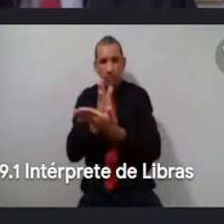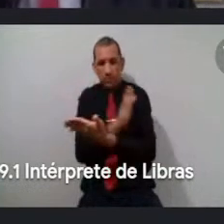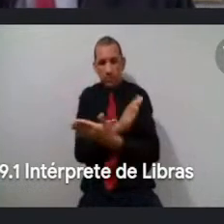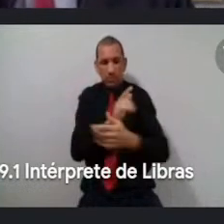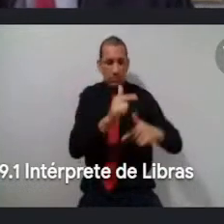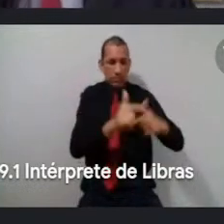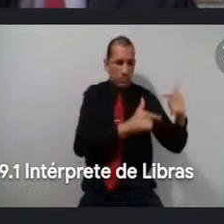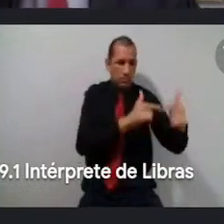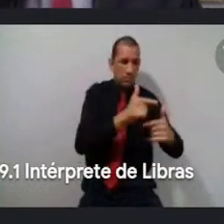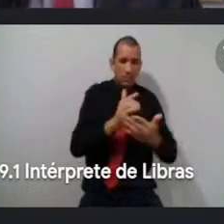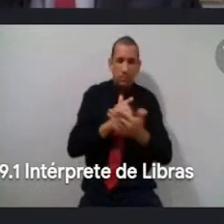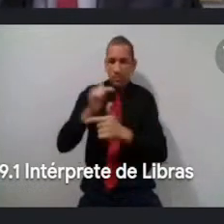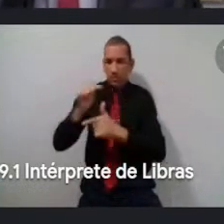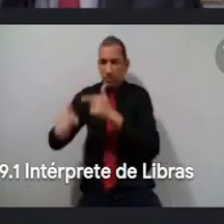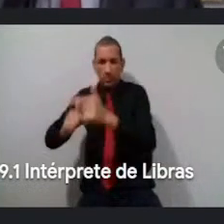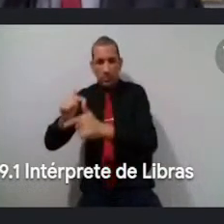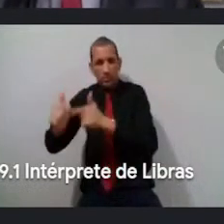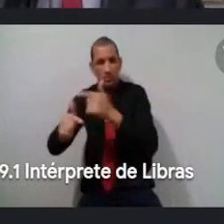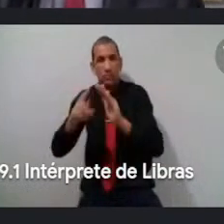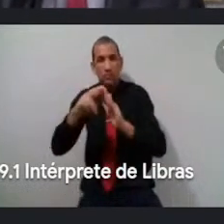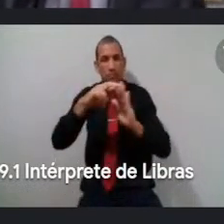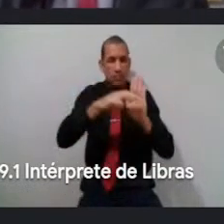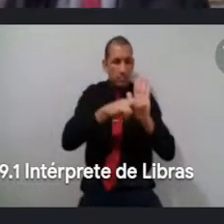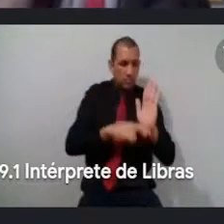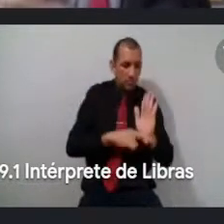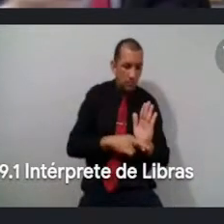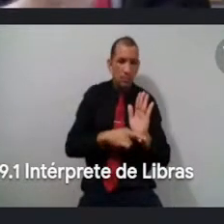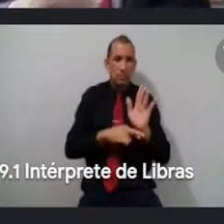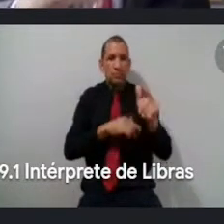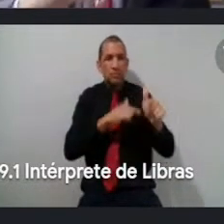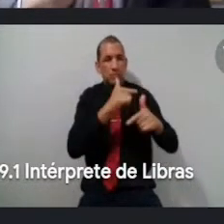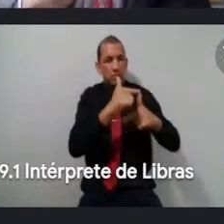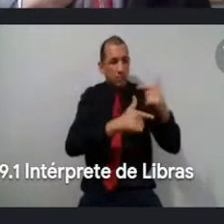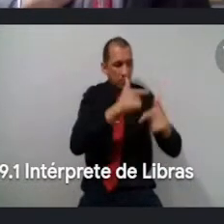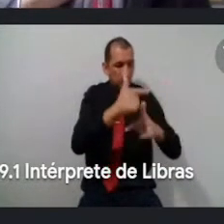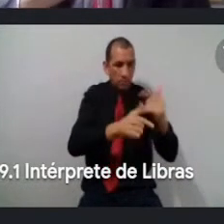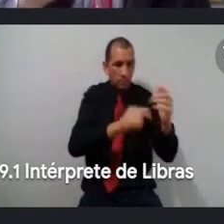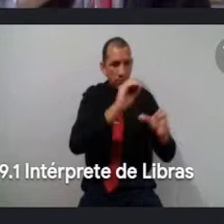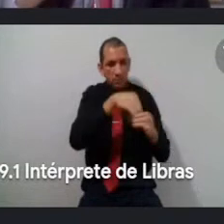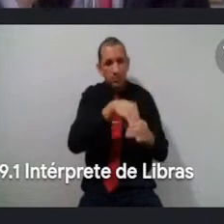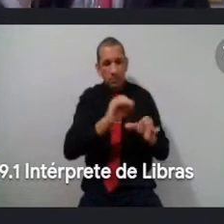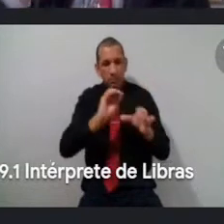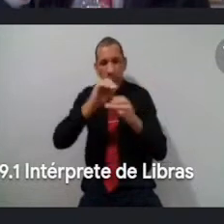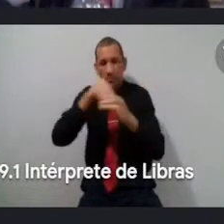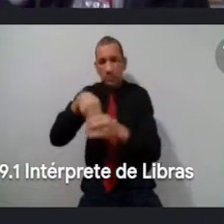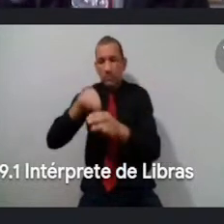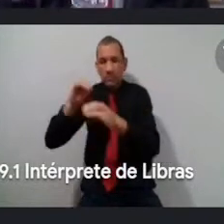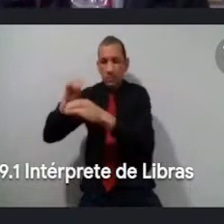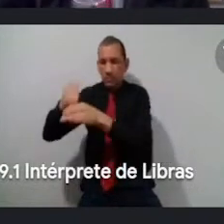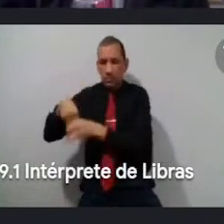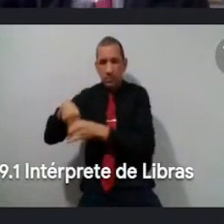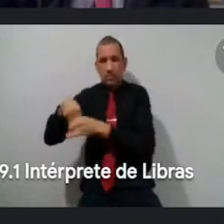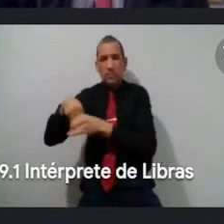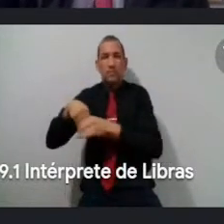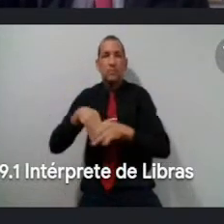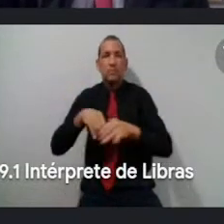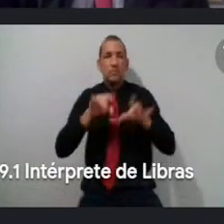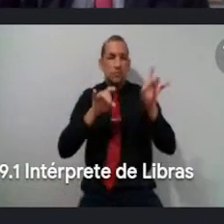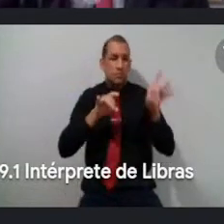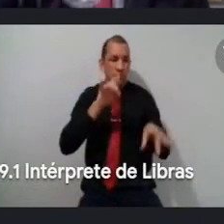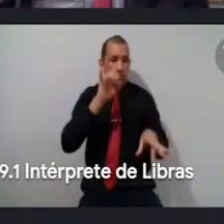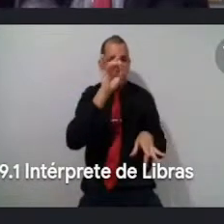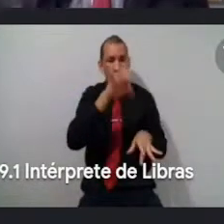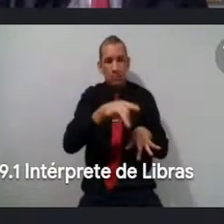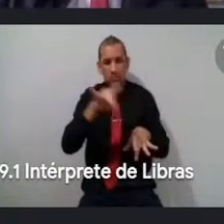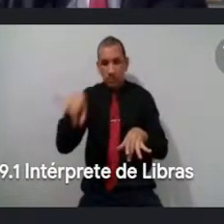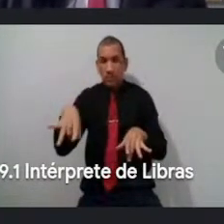regras necessárias à utilização de atendimento sem de atividades das atividades respectivas é claro que